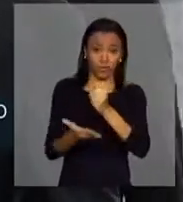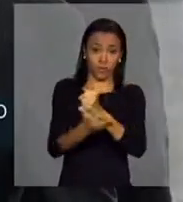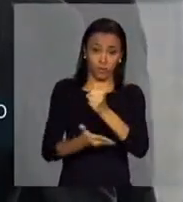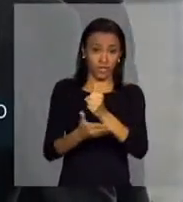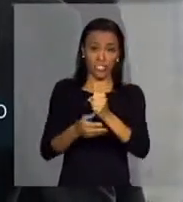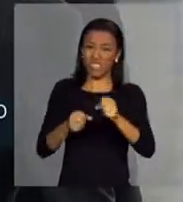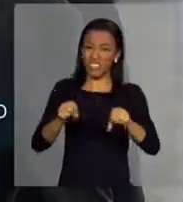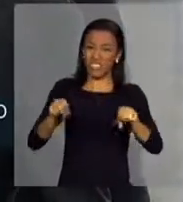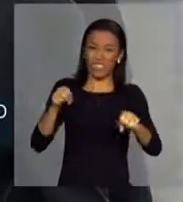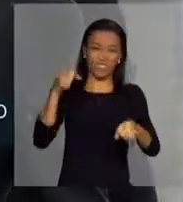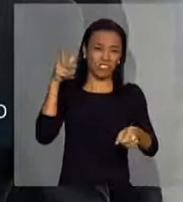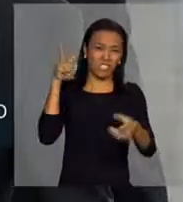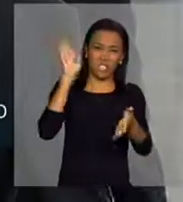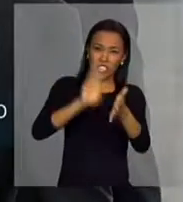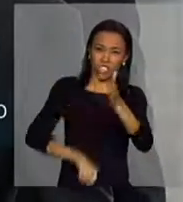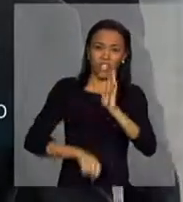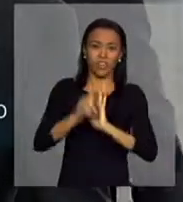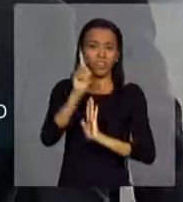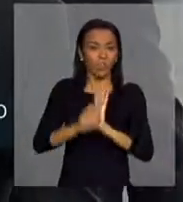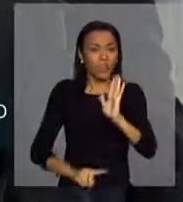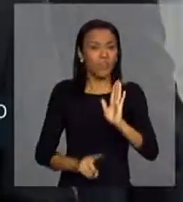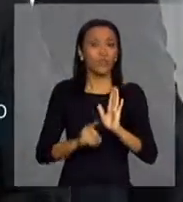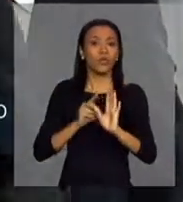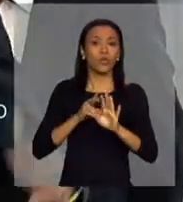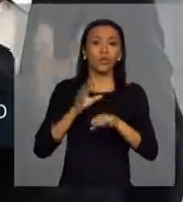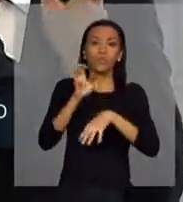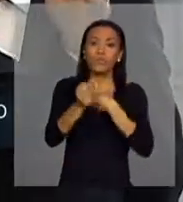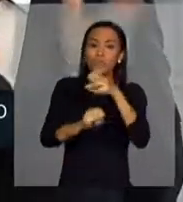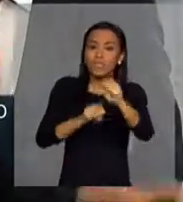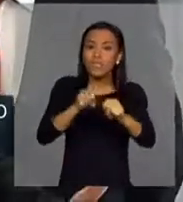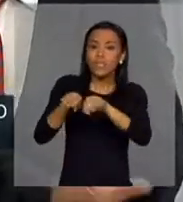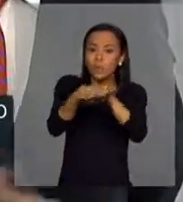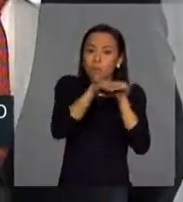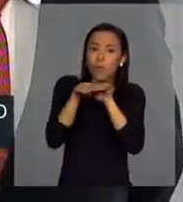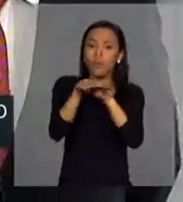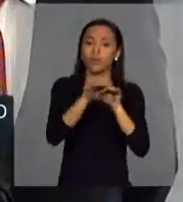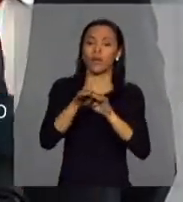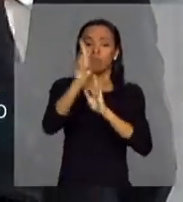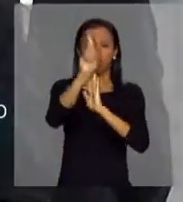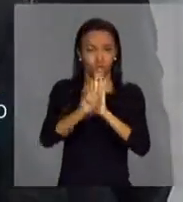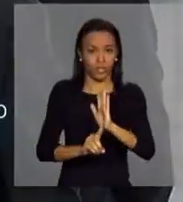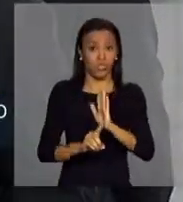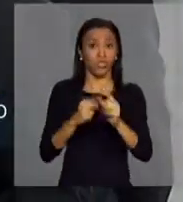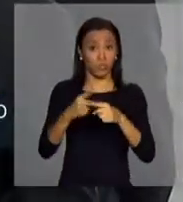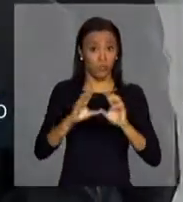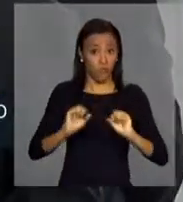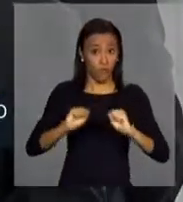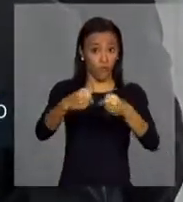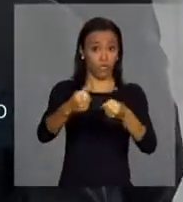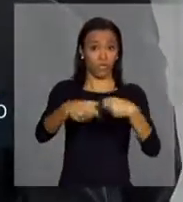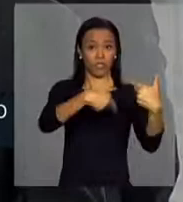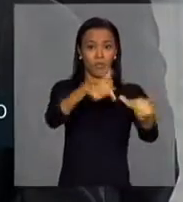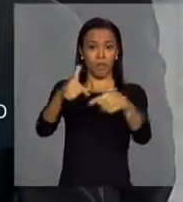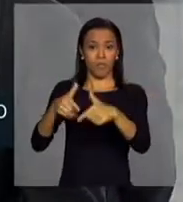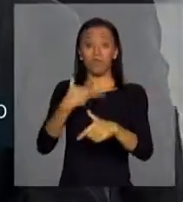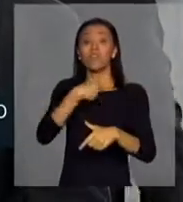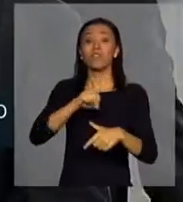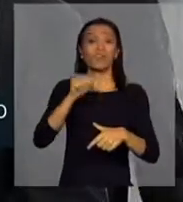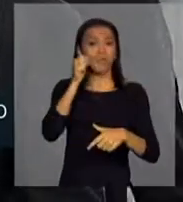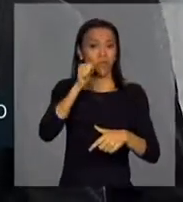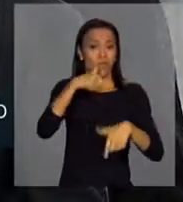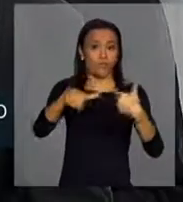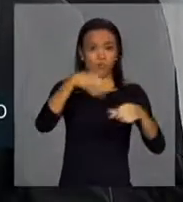quebrar direitos, procurando o equilíbrio, procurando fortalecer o trabalho doméstico e, ao mesmo tempo, dar condições das